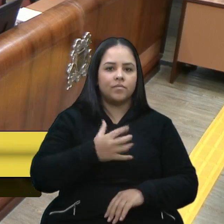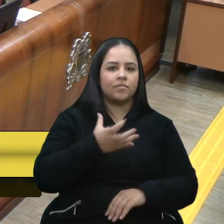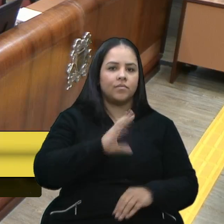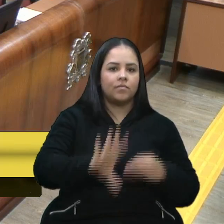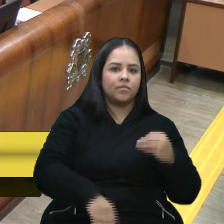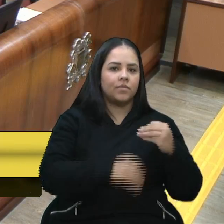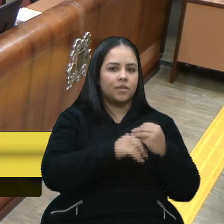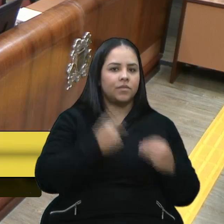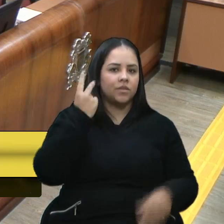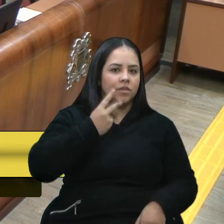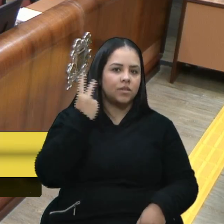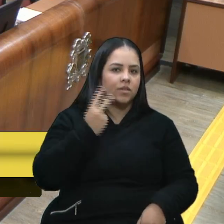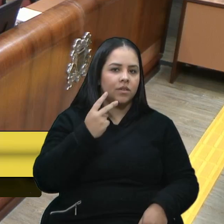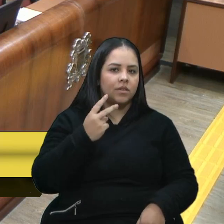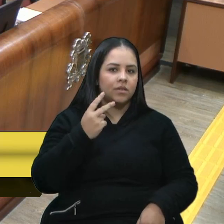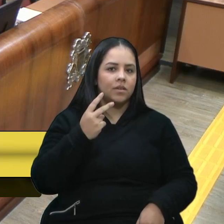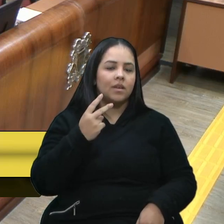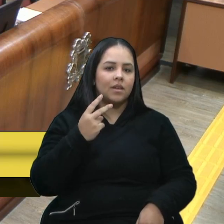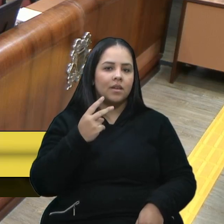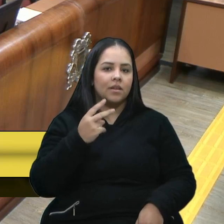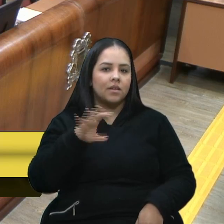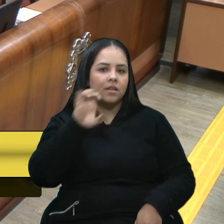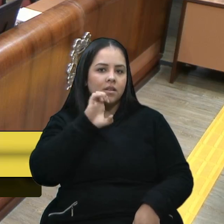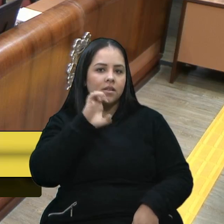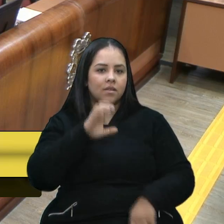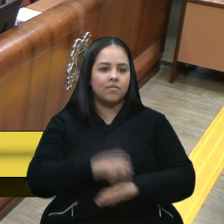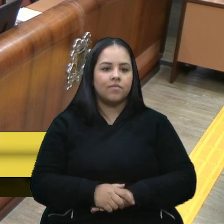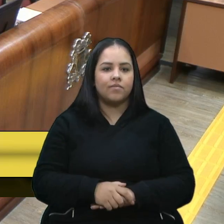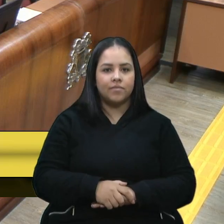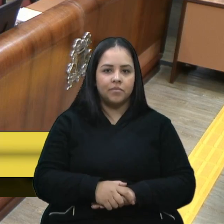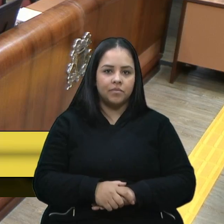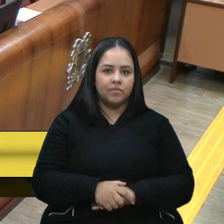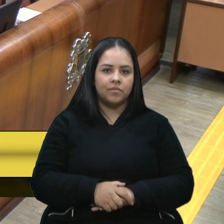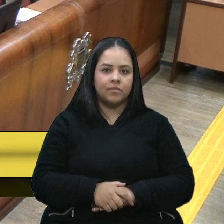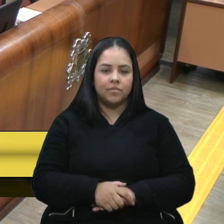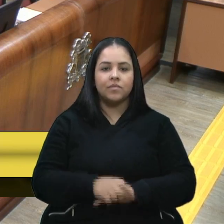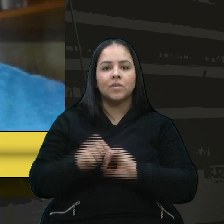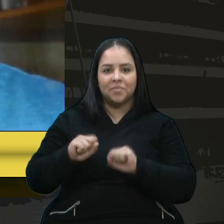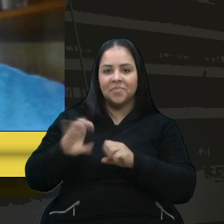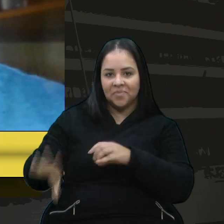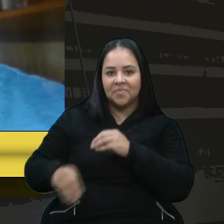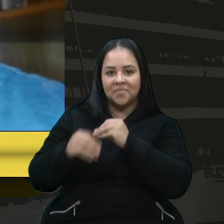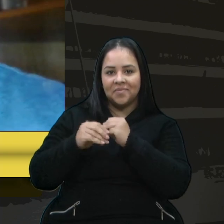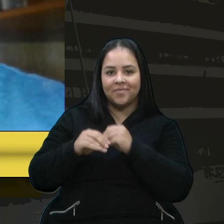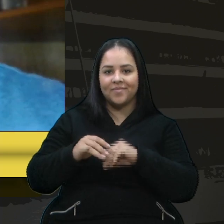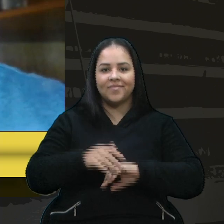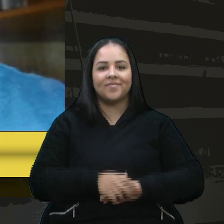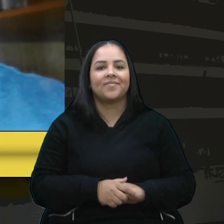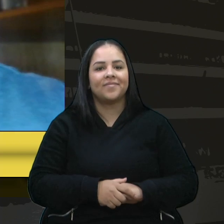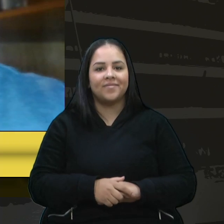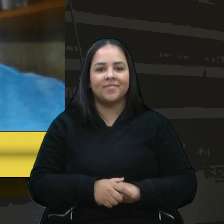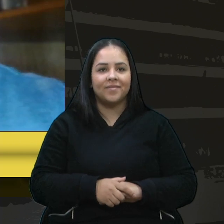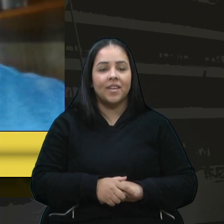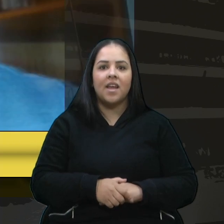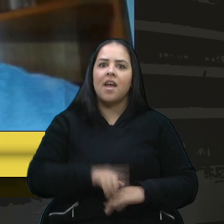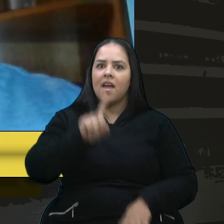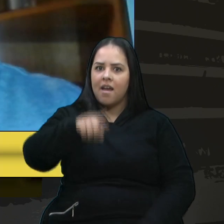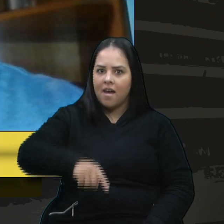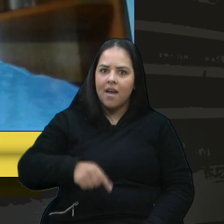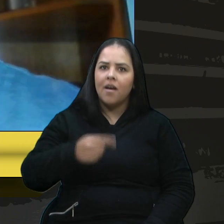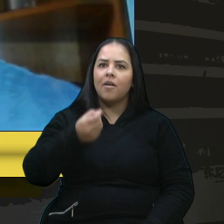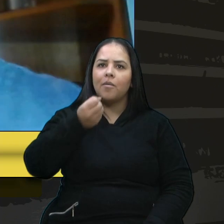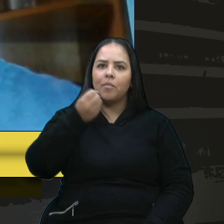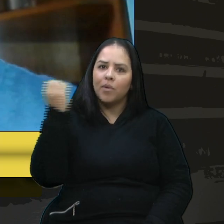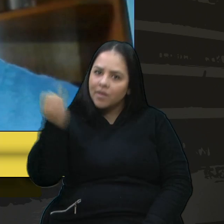vou lhe conceder de imediato, vereador. Obrigado, vereadora Estela. Oportuno o tema que a senhora